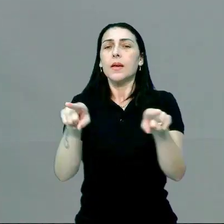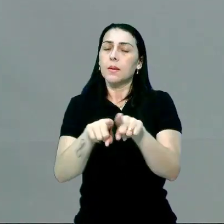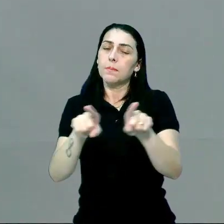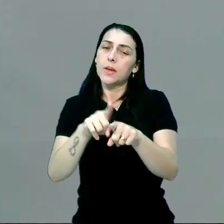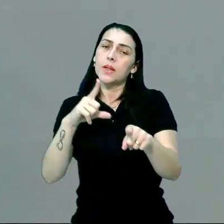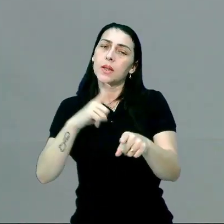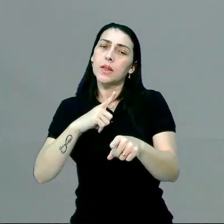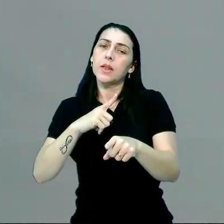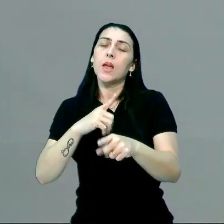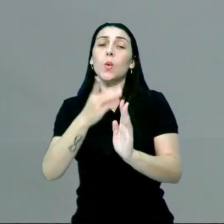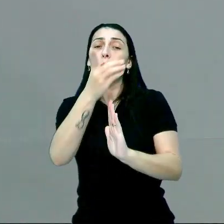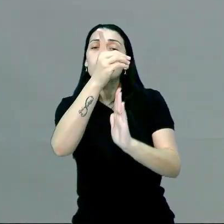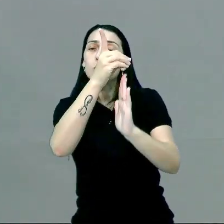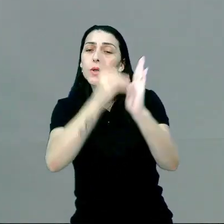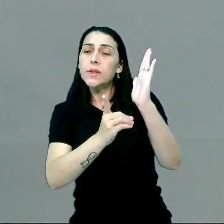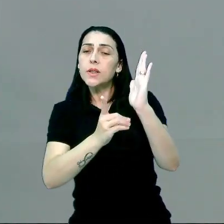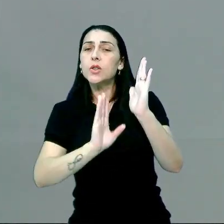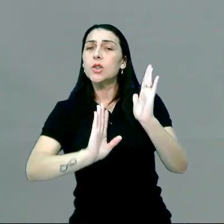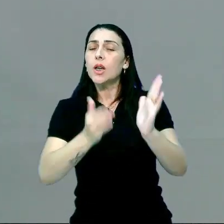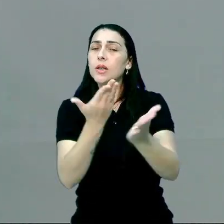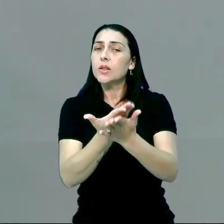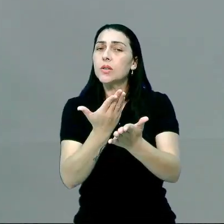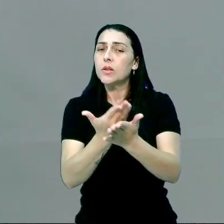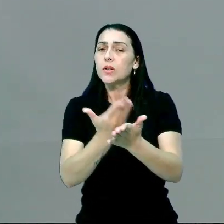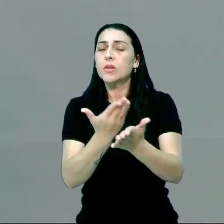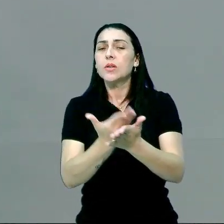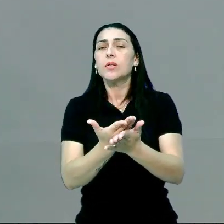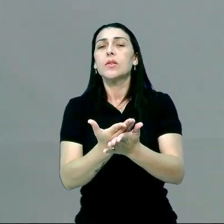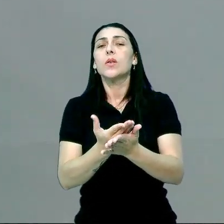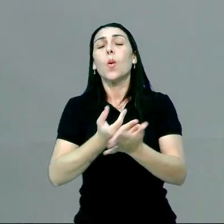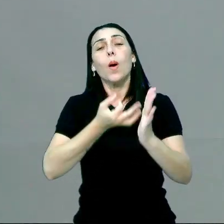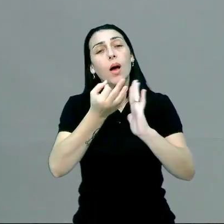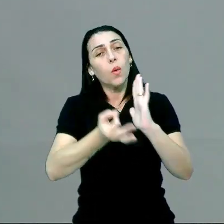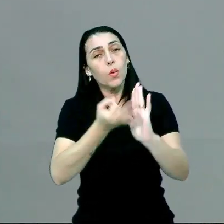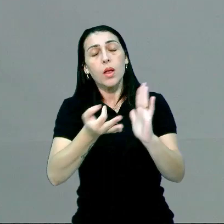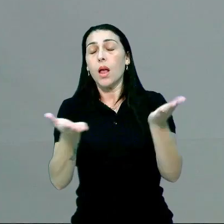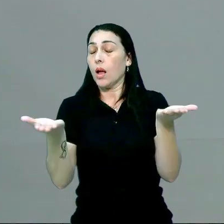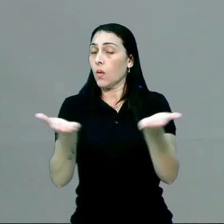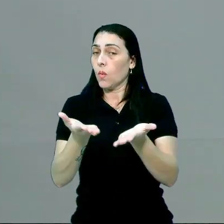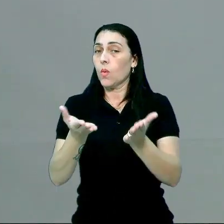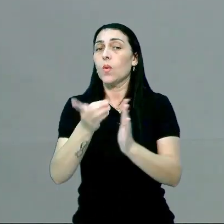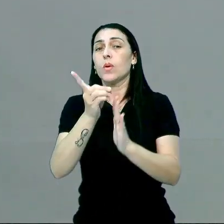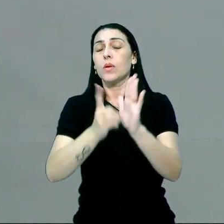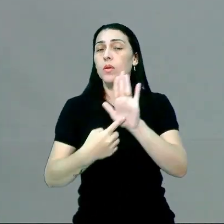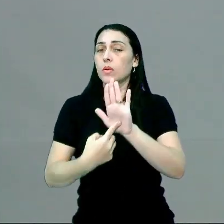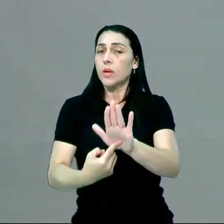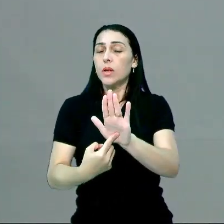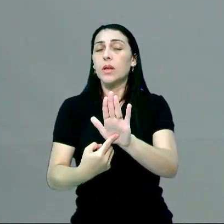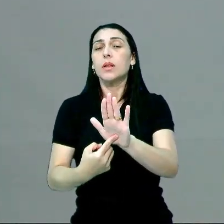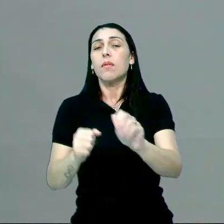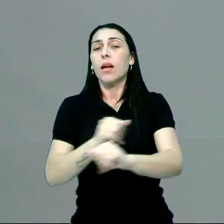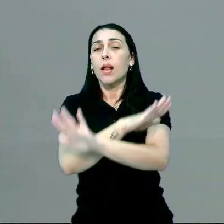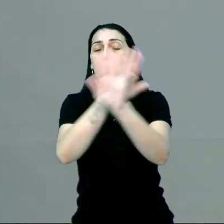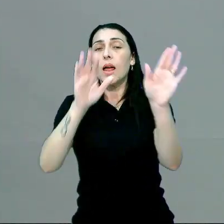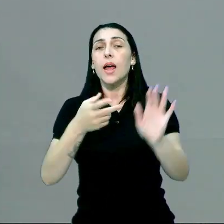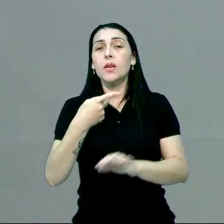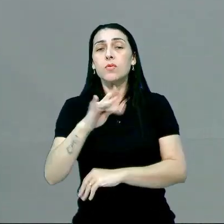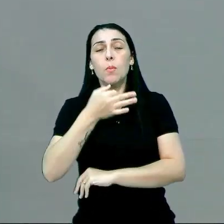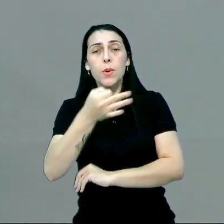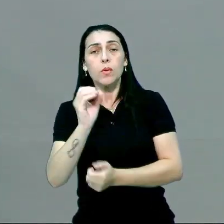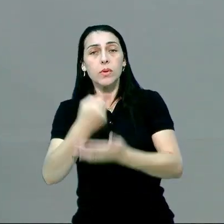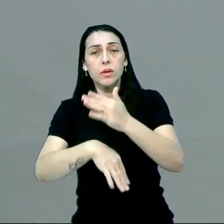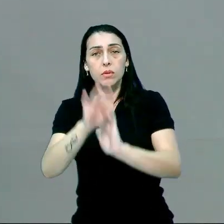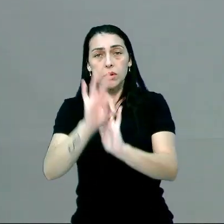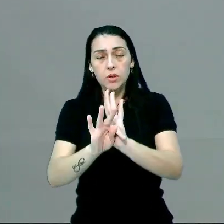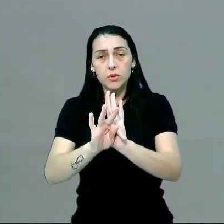temos o dissertativo, que nós já estudamos o dissertativo argumentativo, e o expositivo, que não deixa claro o seu ponto de vista dentro